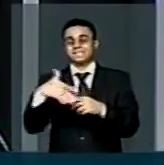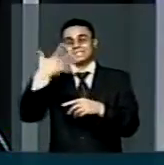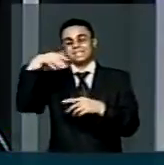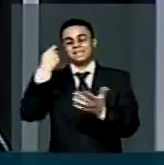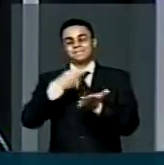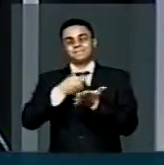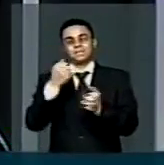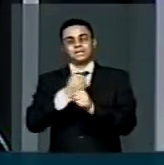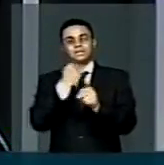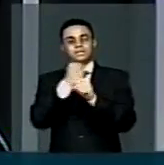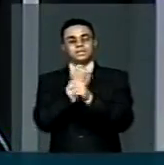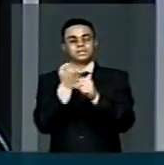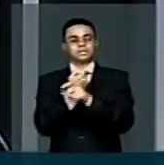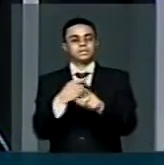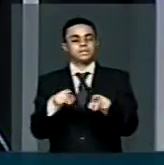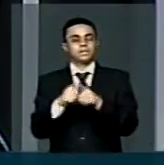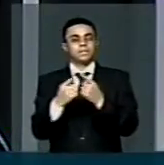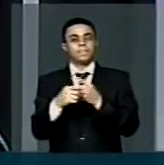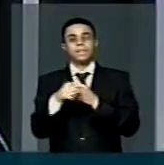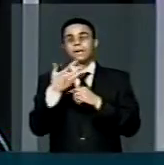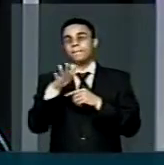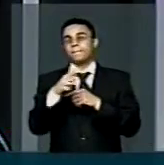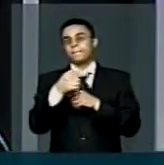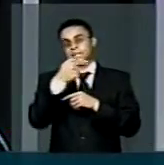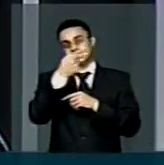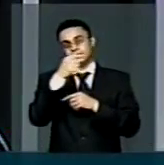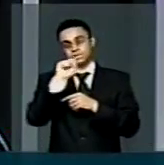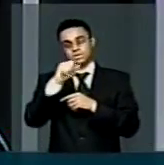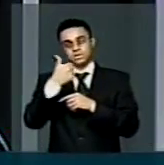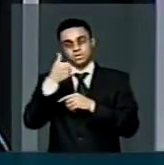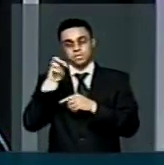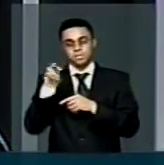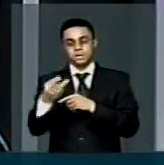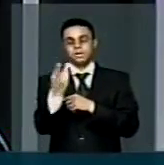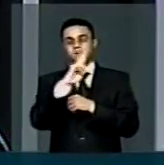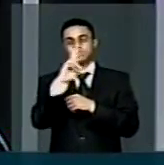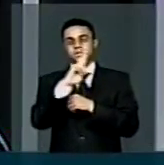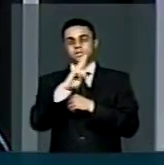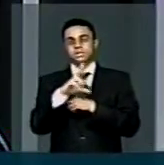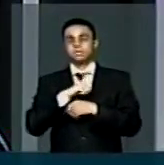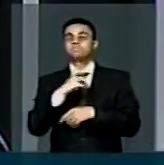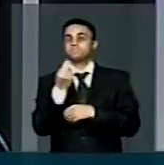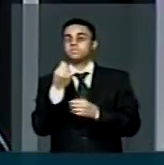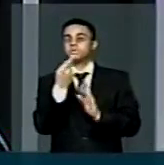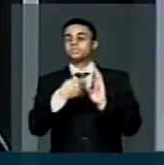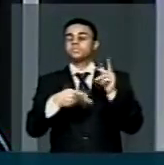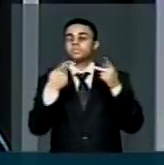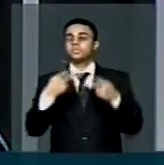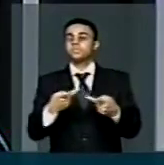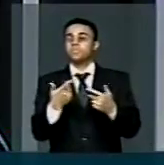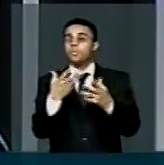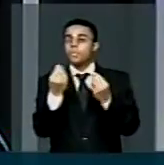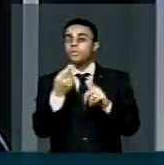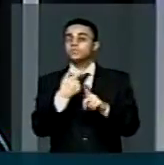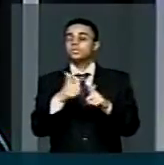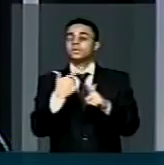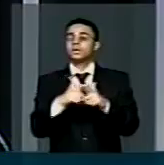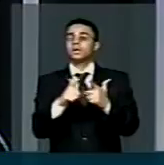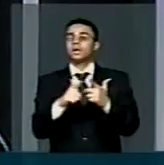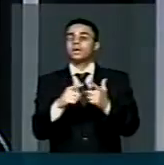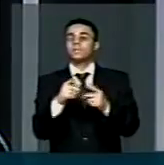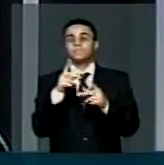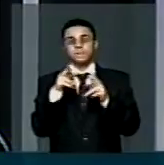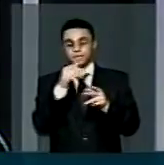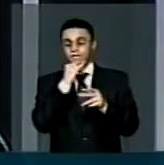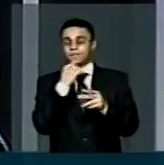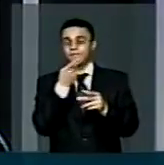Santos Dumont vai custar nada menos que 781 milhões de reais. São muitos problemas, como todos podem ver. Falei da situação precária